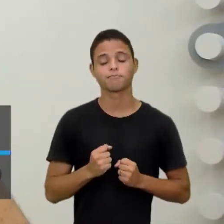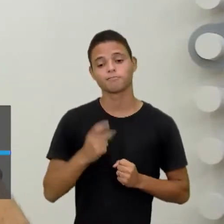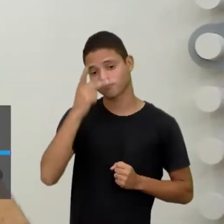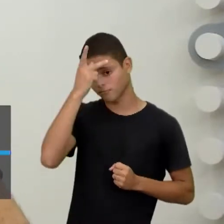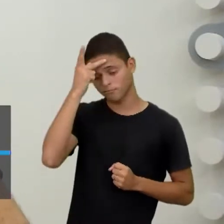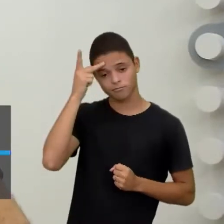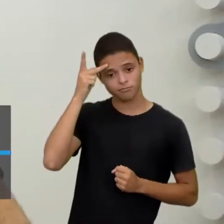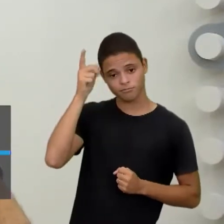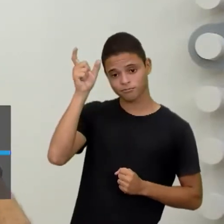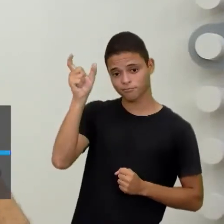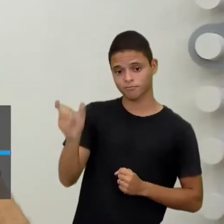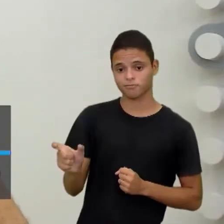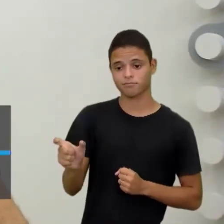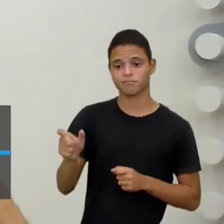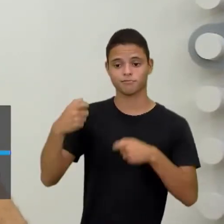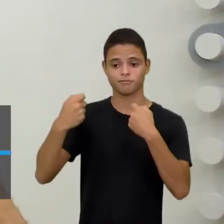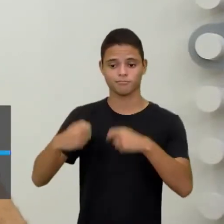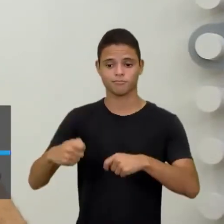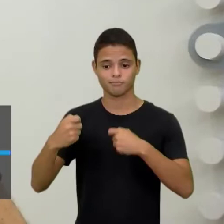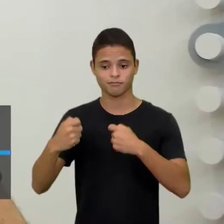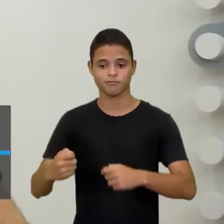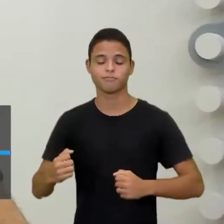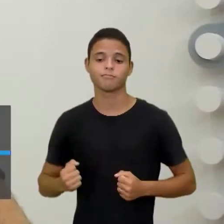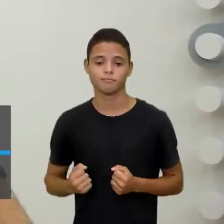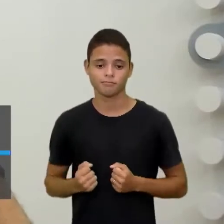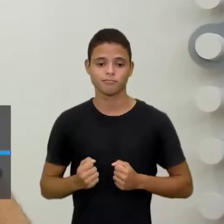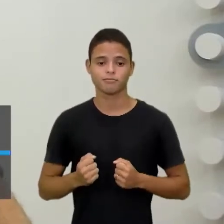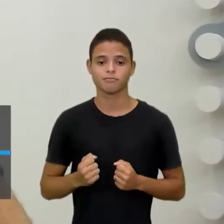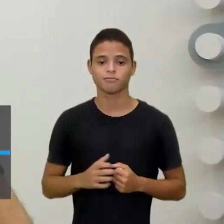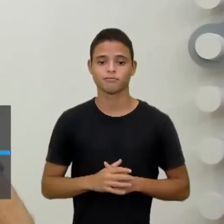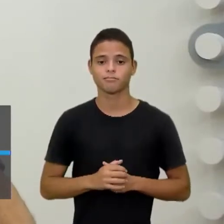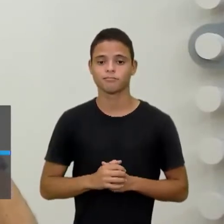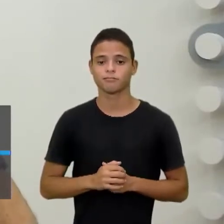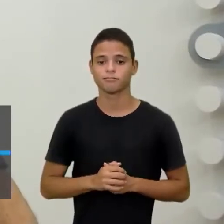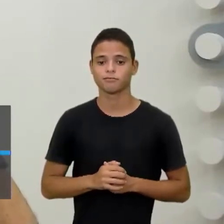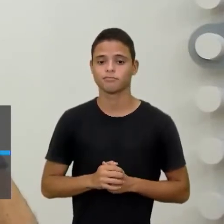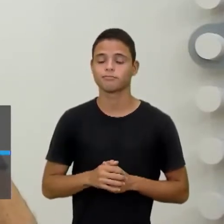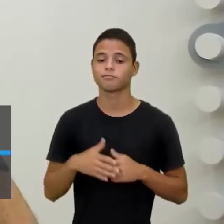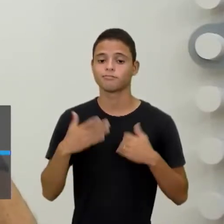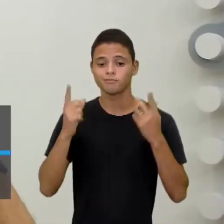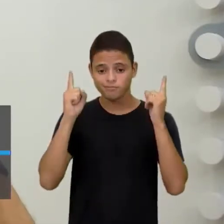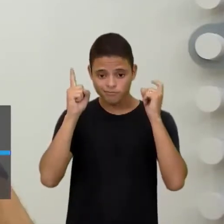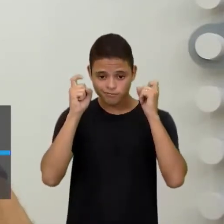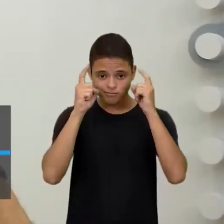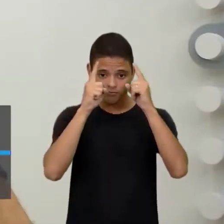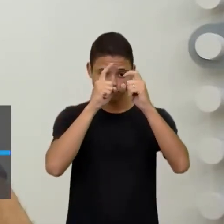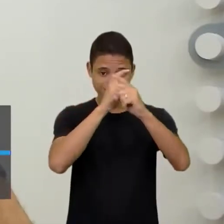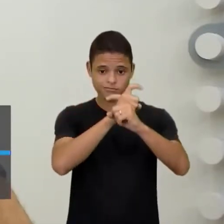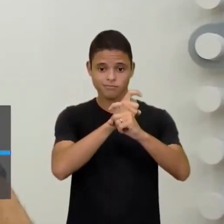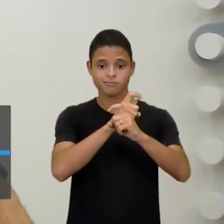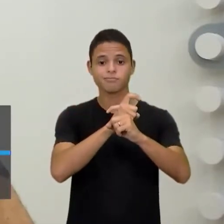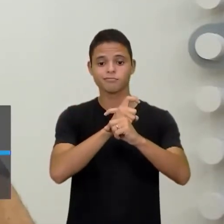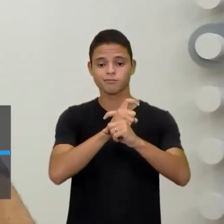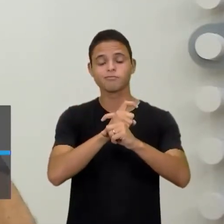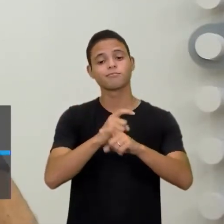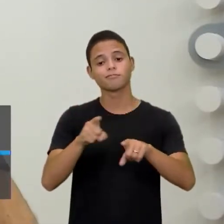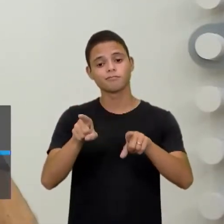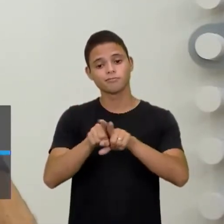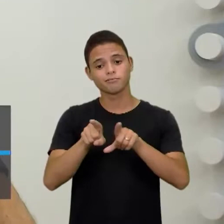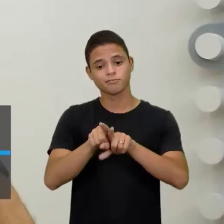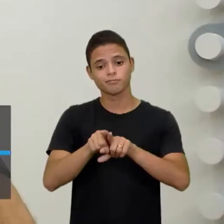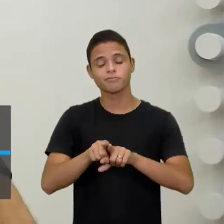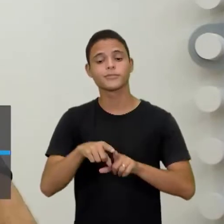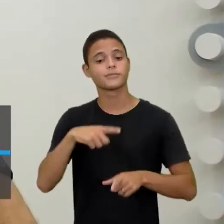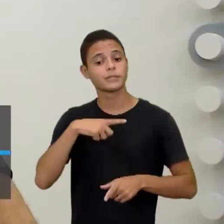pessoa precisa para ser bonito. Você tem... Agora, o que precisa ser bonito vai ser difícil, né? Ou então você é feio por conta disso. Por